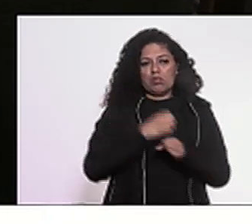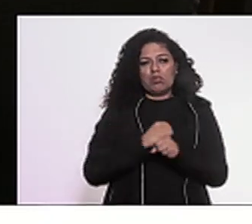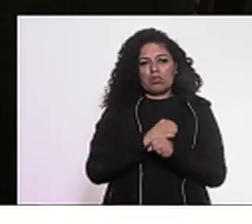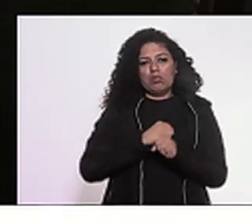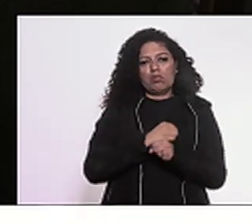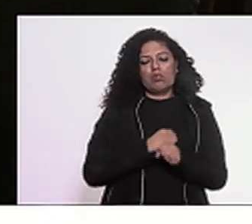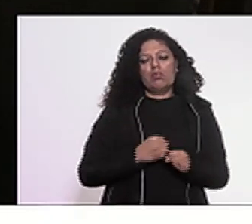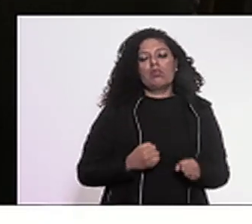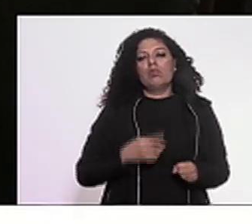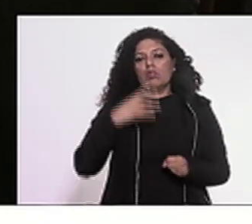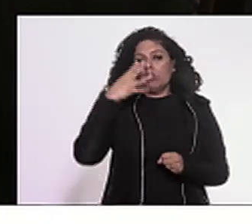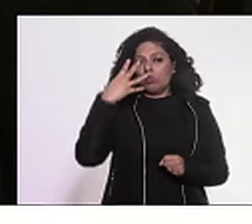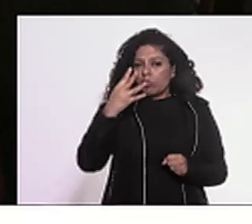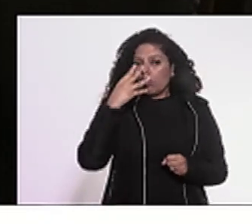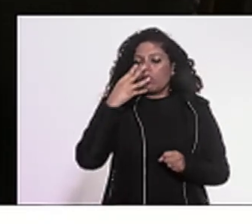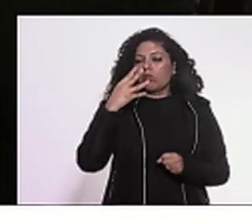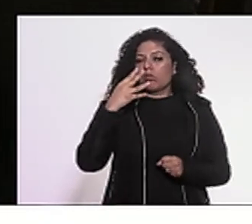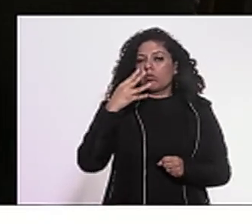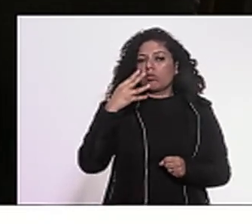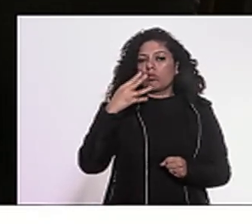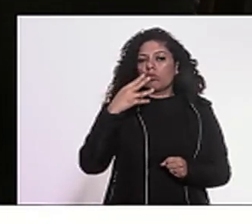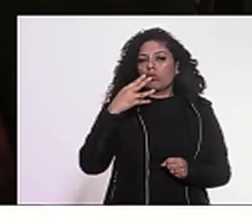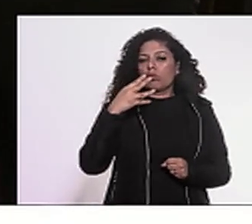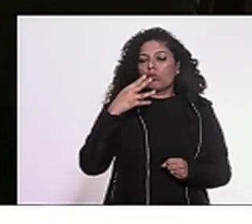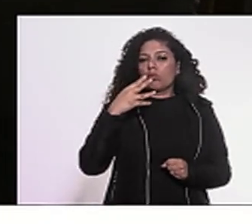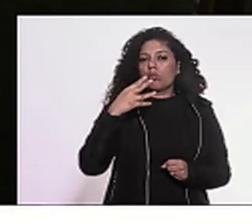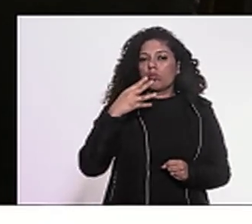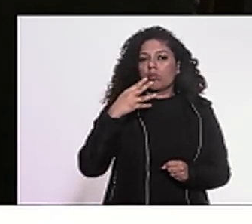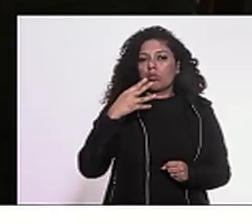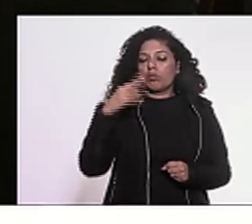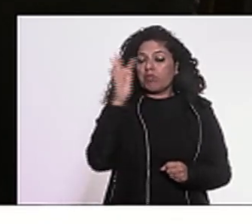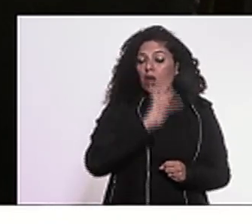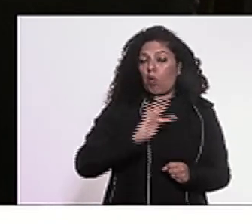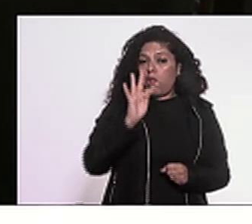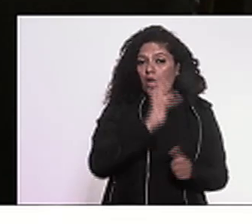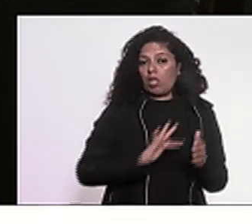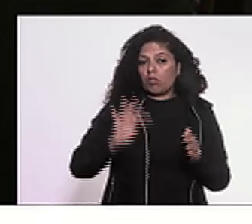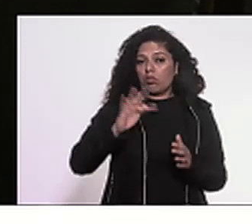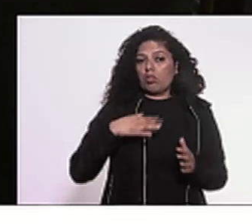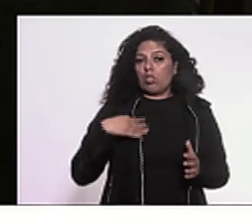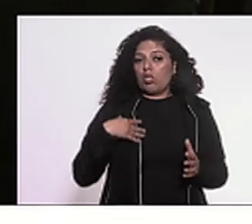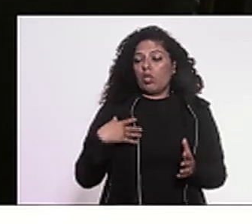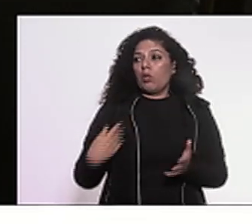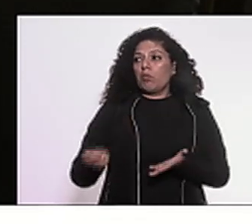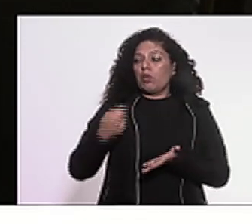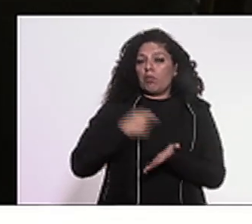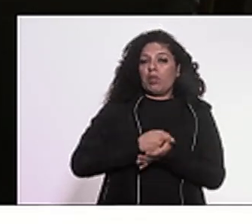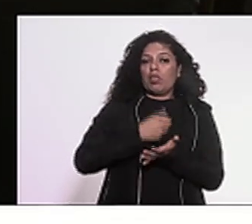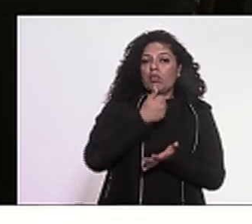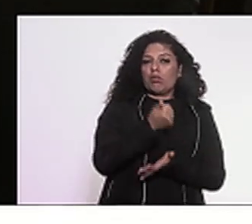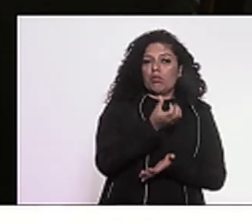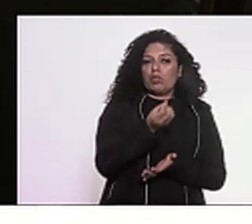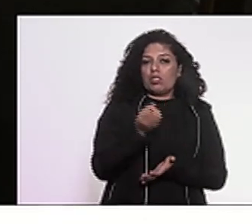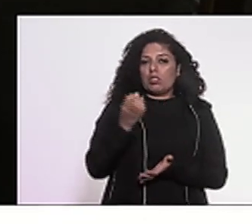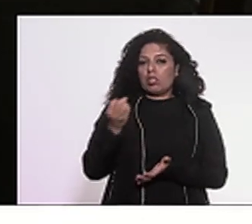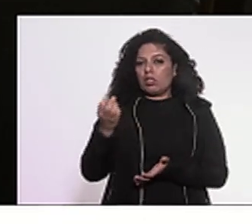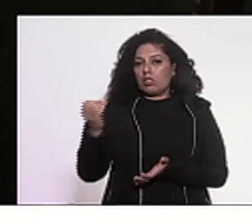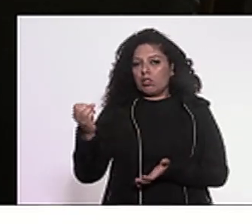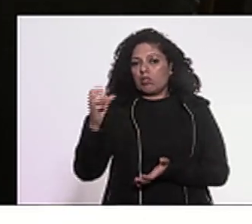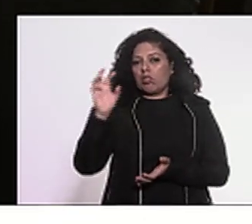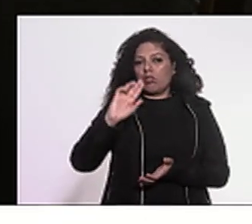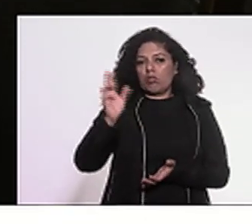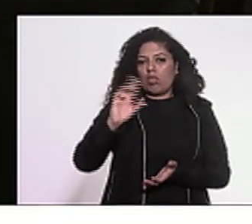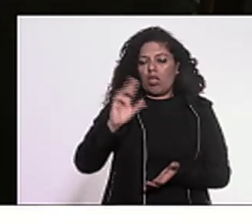com 4 cargos, com 4 formação universitária, ganho R$1.600 no Estado. Isso é vergonhoso, é